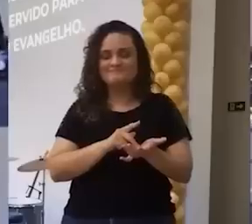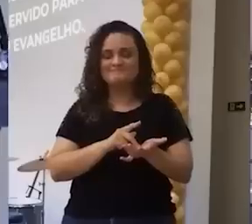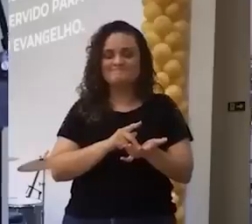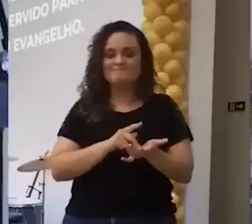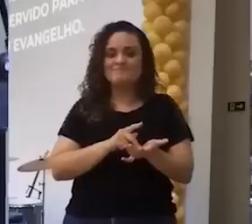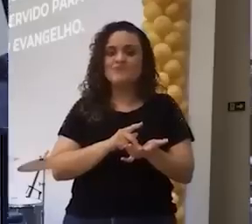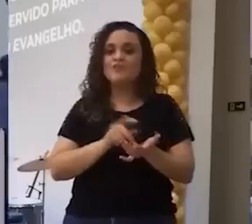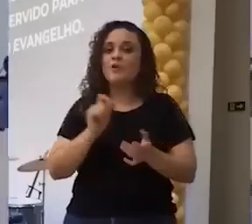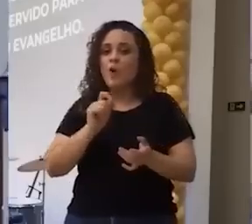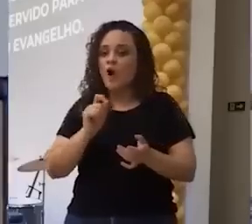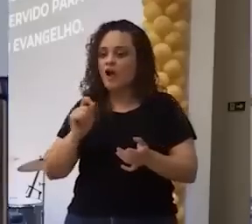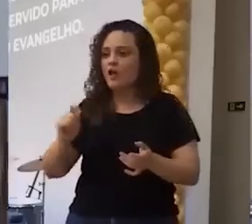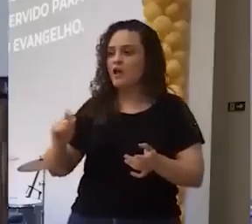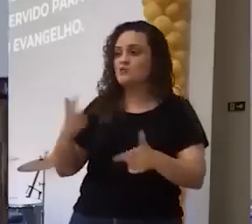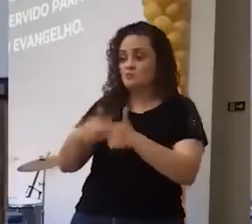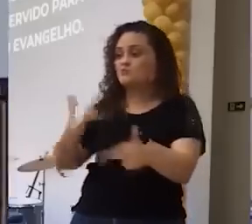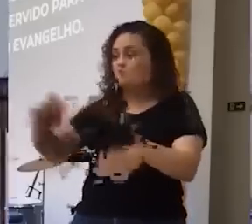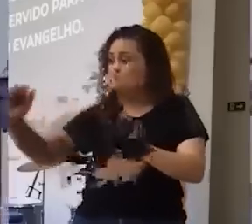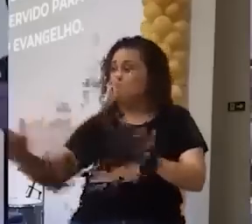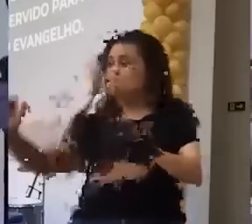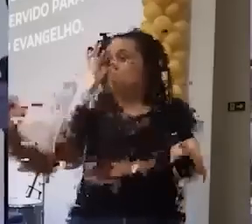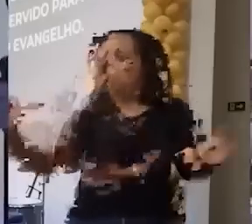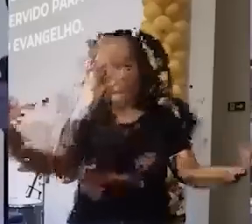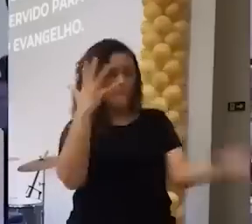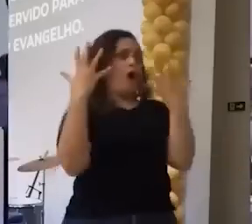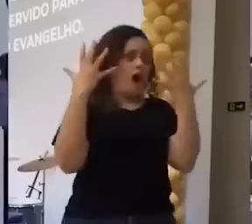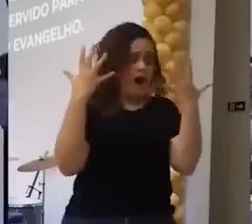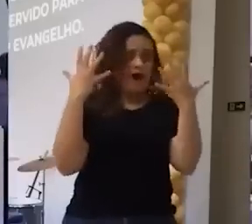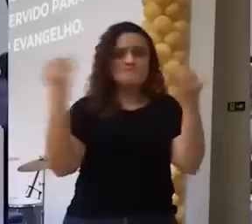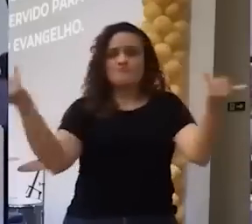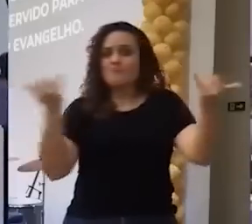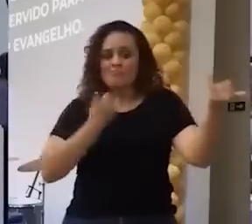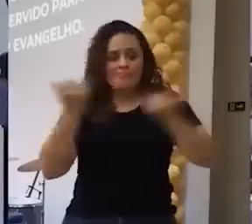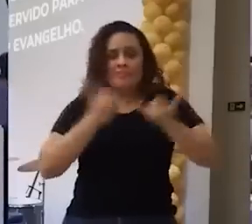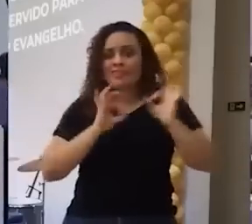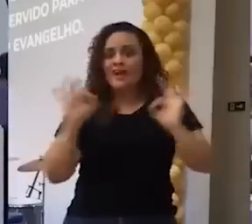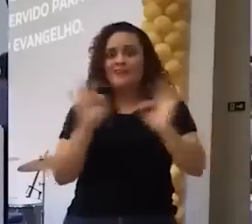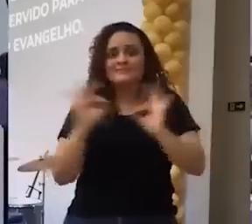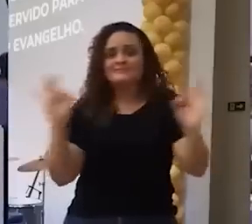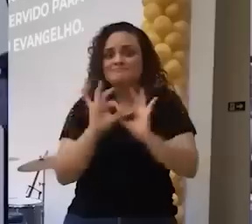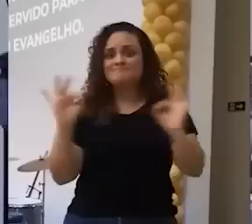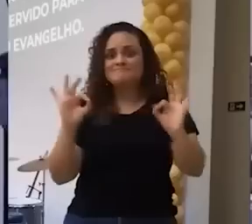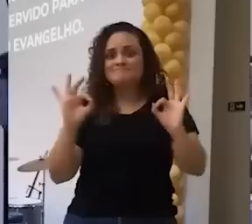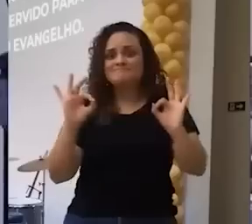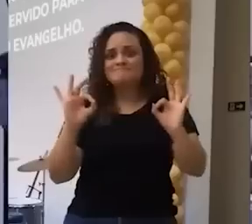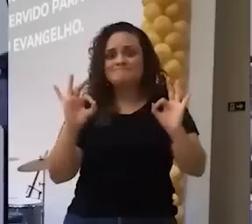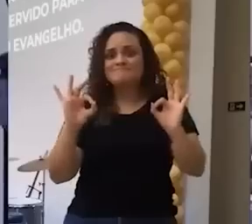Elas chegam de súbito, sem mandar aviso prévio. É um acidente grave.